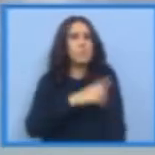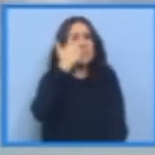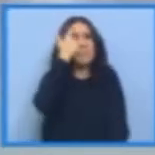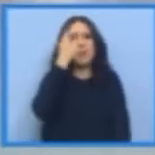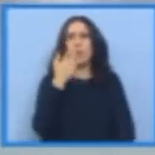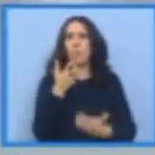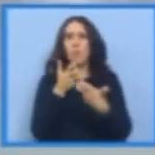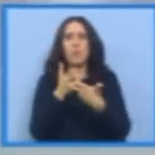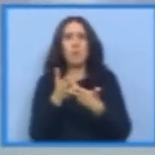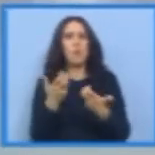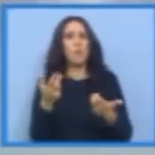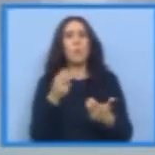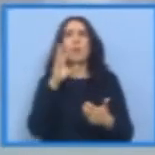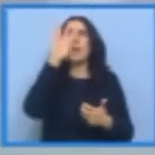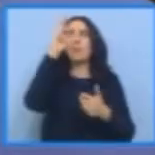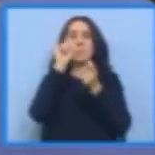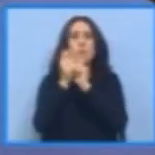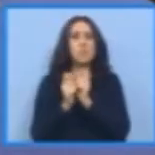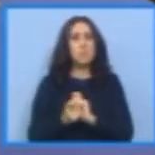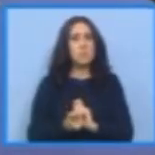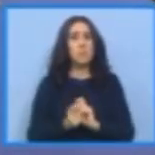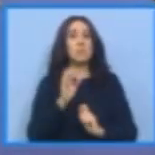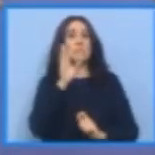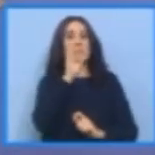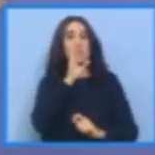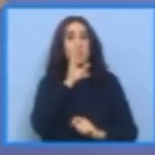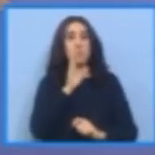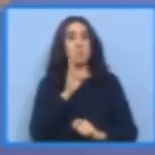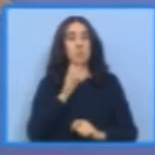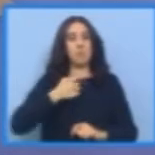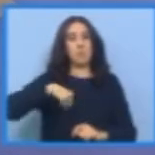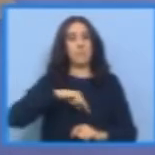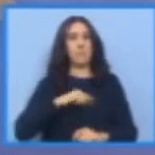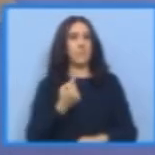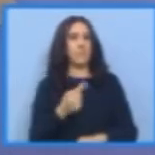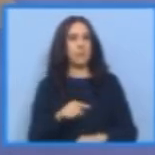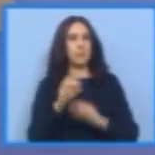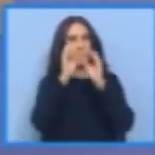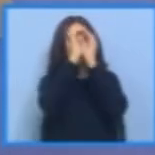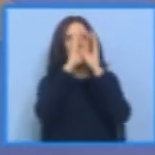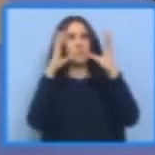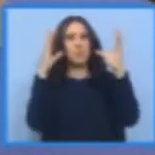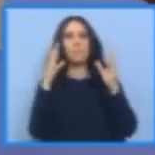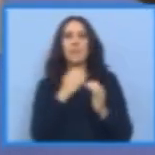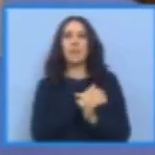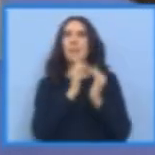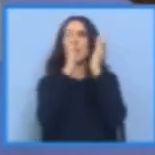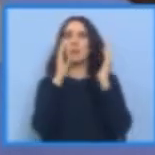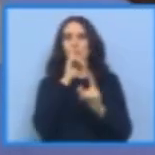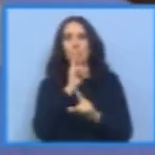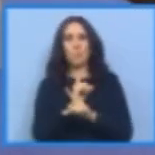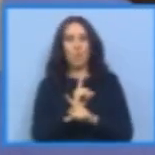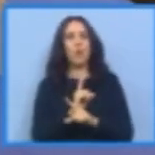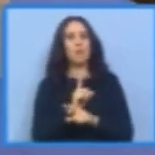guerras, ou pelas alterações climáticas, se tivermos esta noção de que esta é a nossa casa comum,